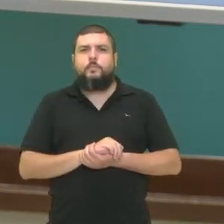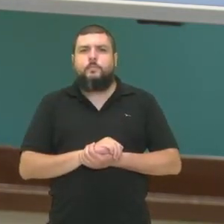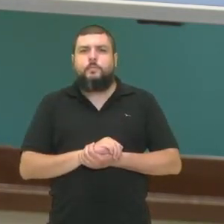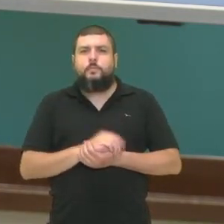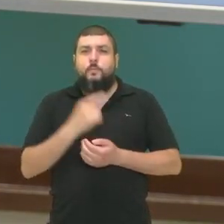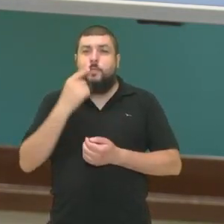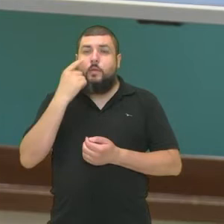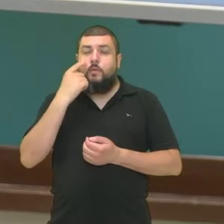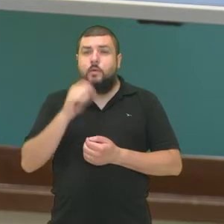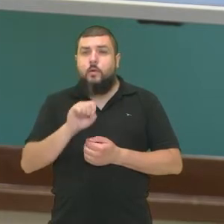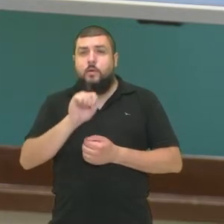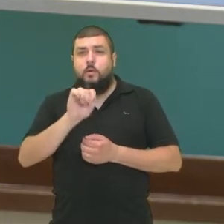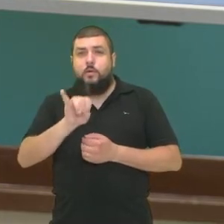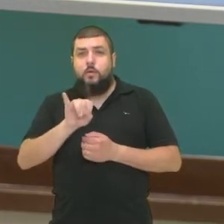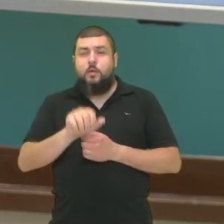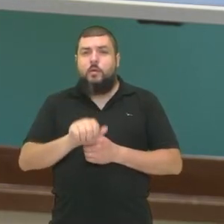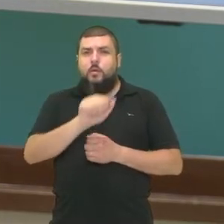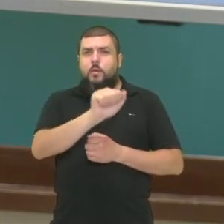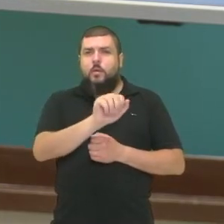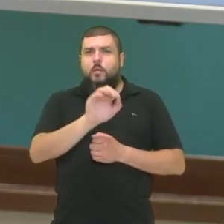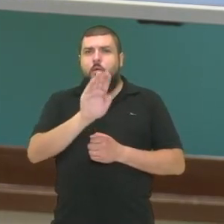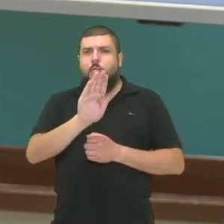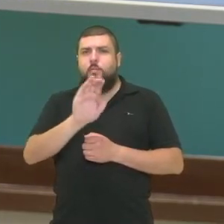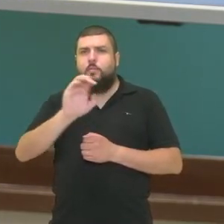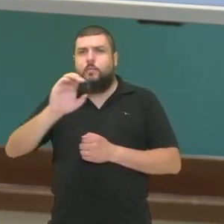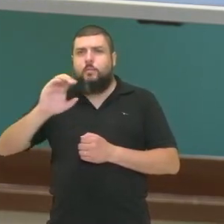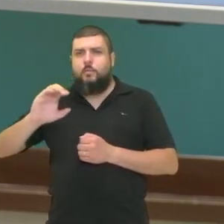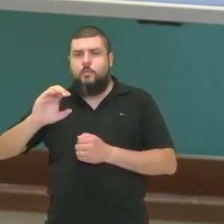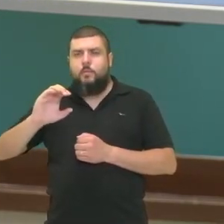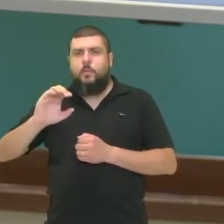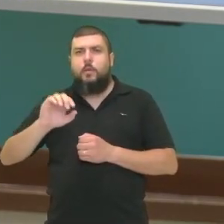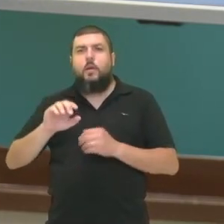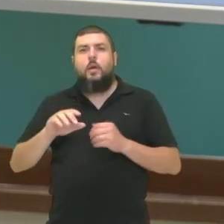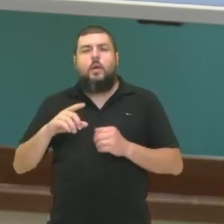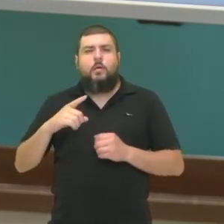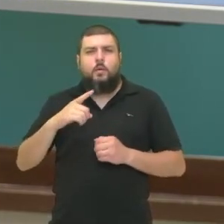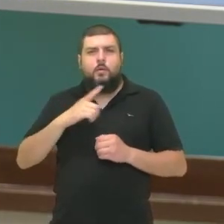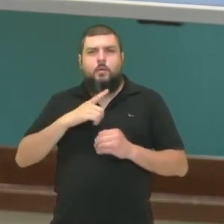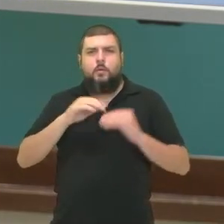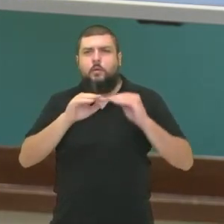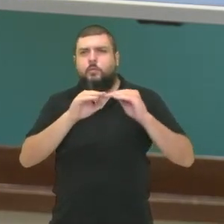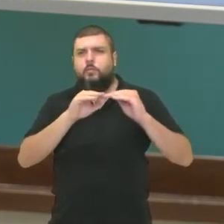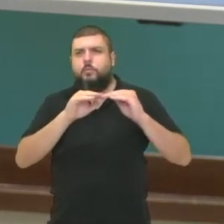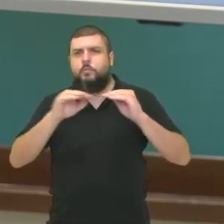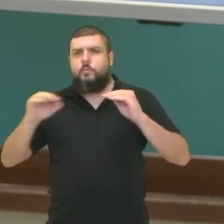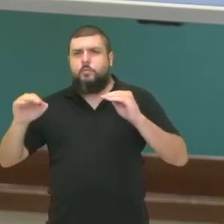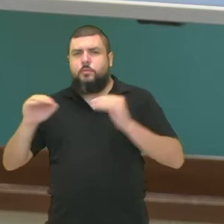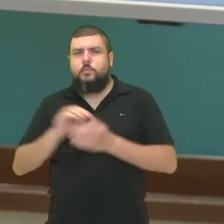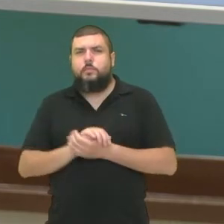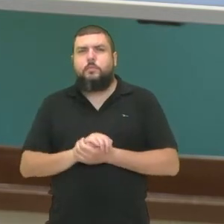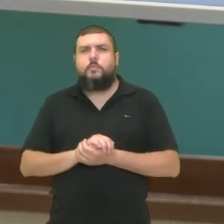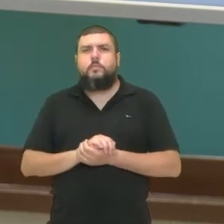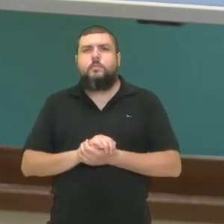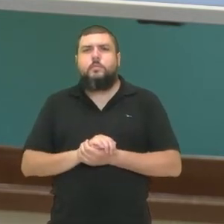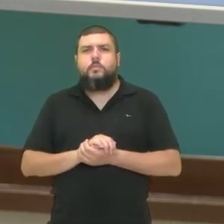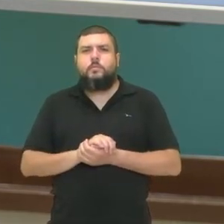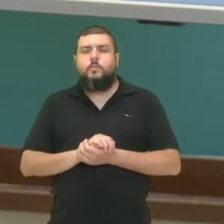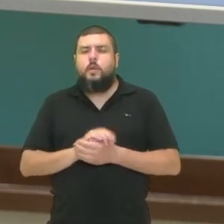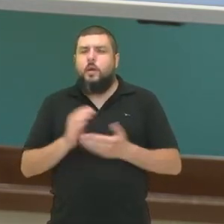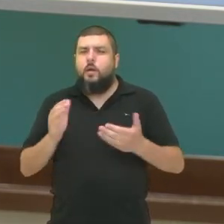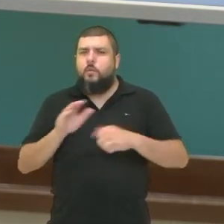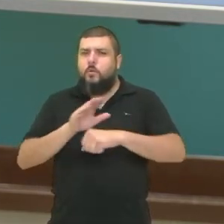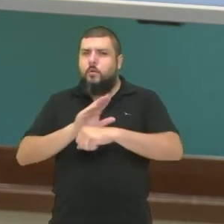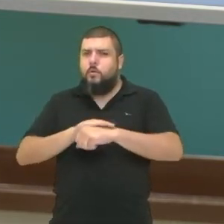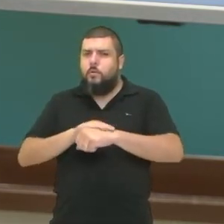ponto A, o ponto B e o ponto C estão alinhados, ou seja, eles são colineares. Vou dar um tempinho